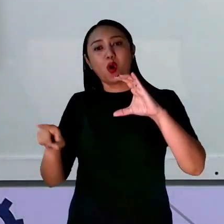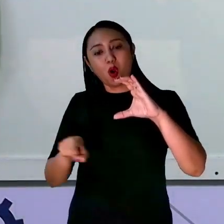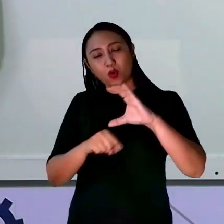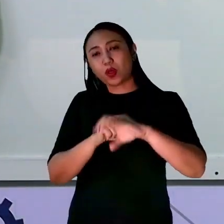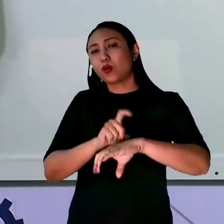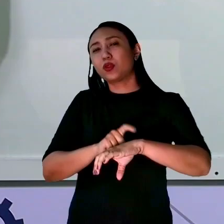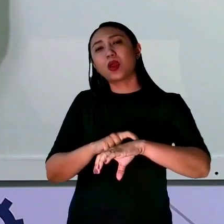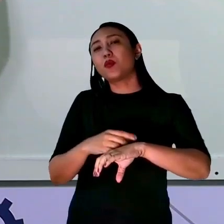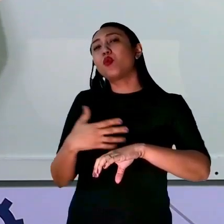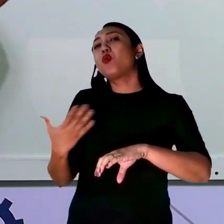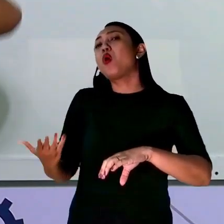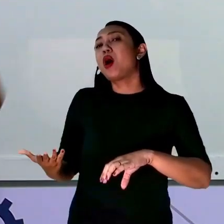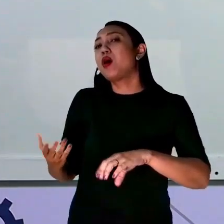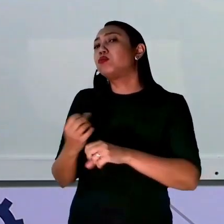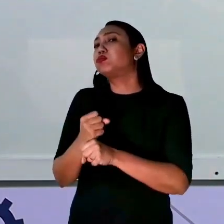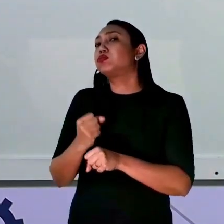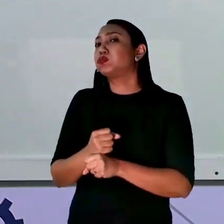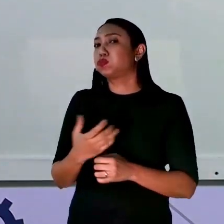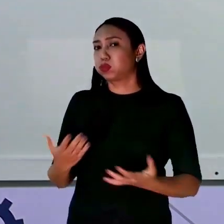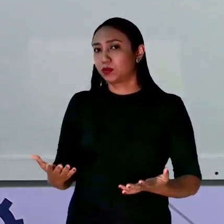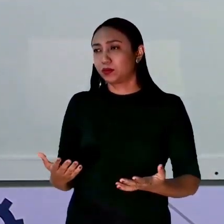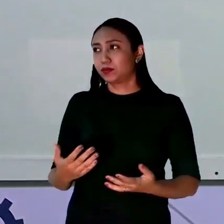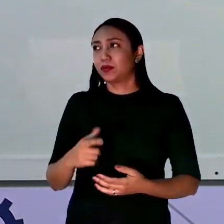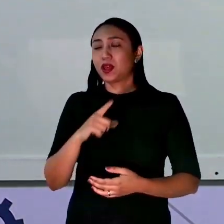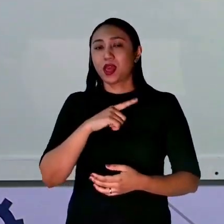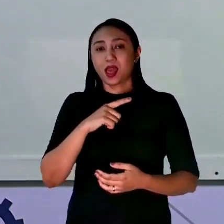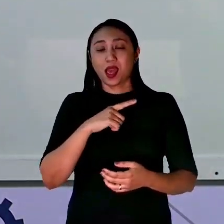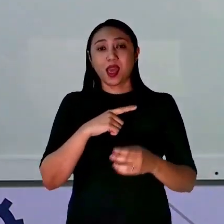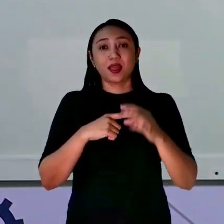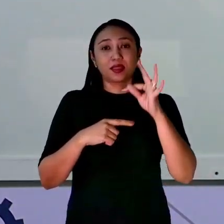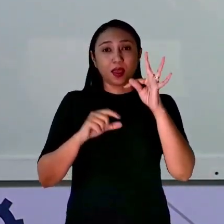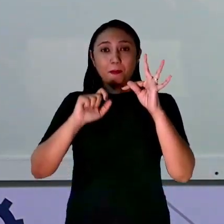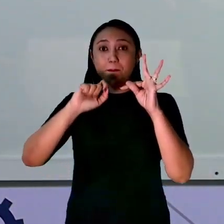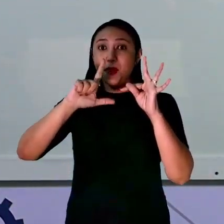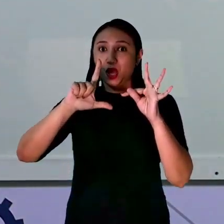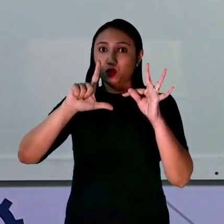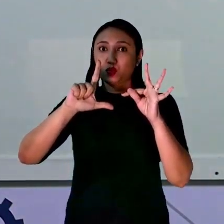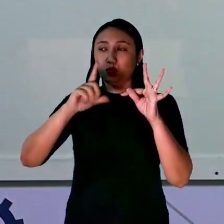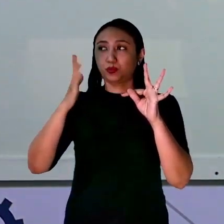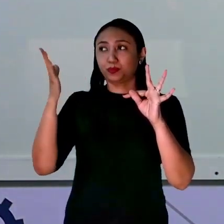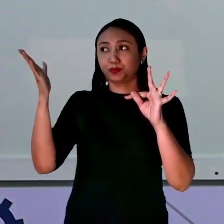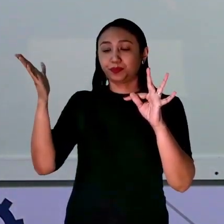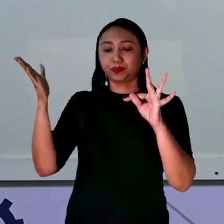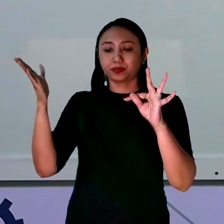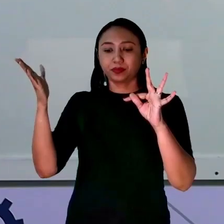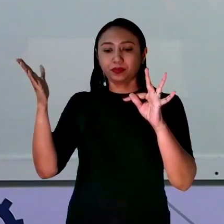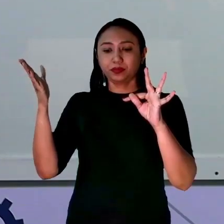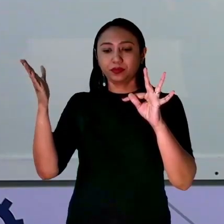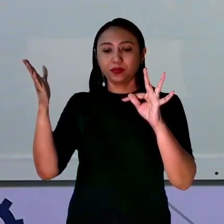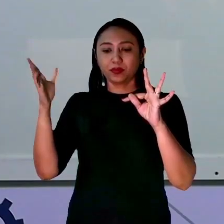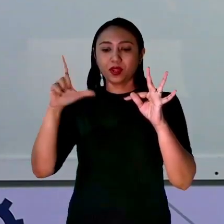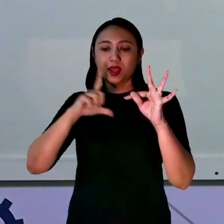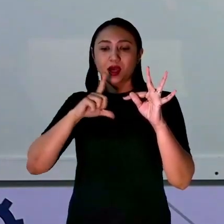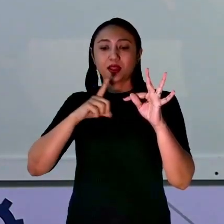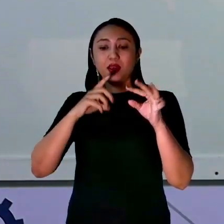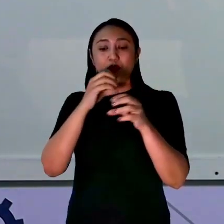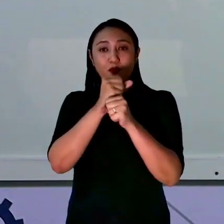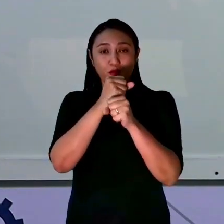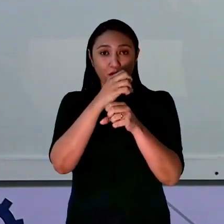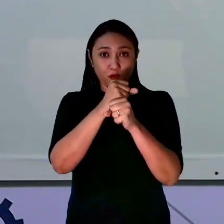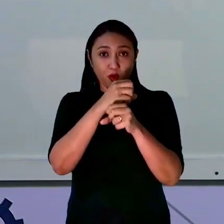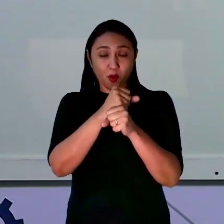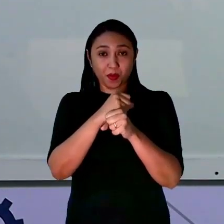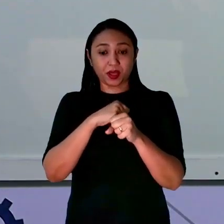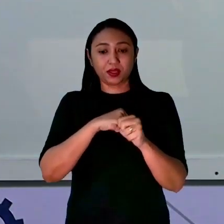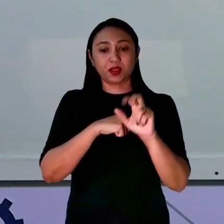volta completa, a gente bota este T maiúsculo. Aí o que eu vou fazer? Eu vou pegar aquela fórmula, onde